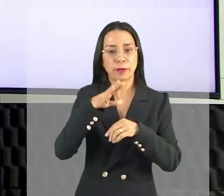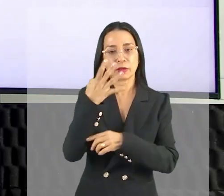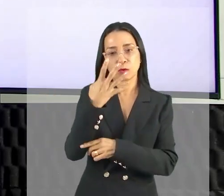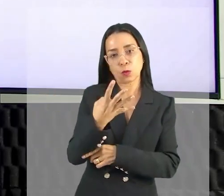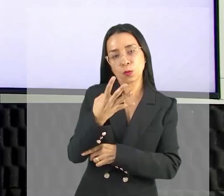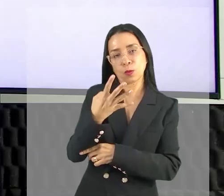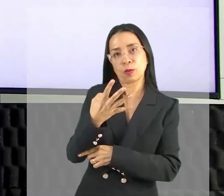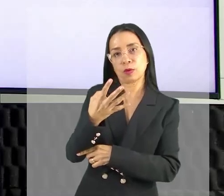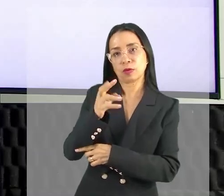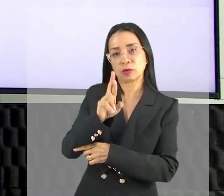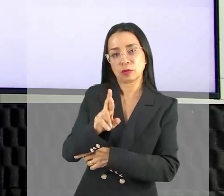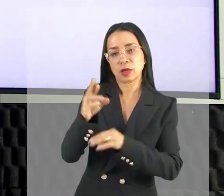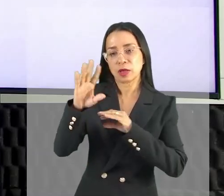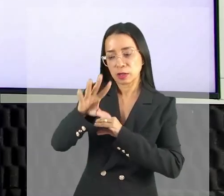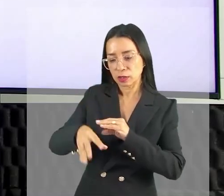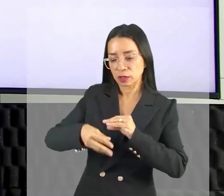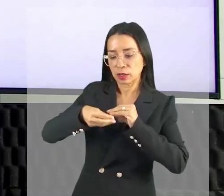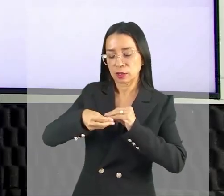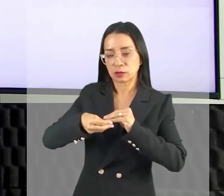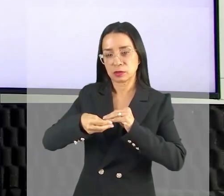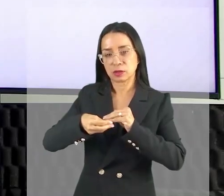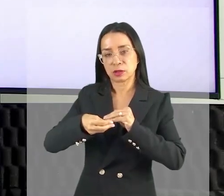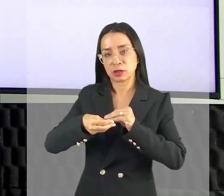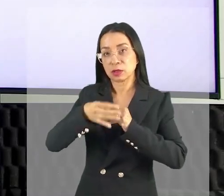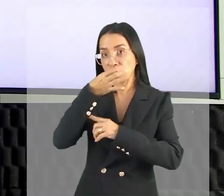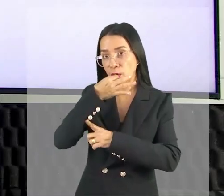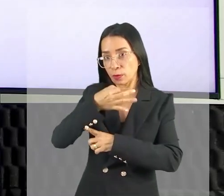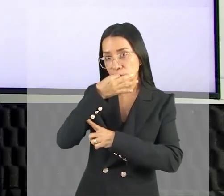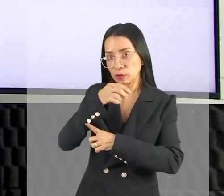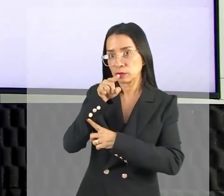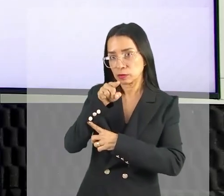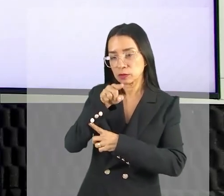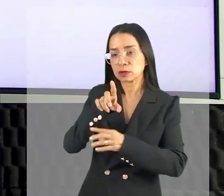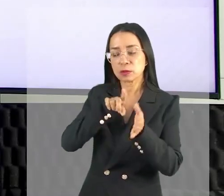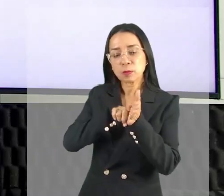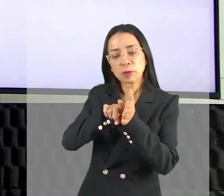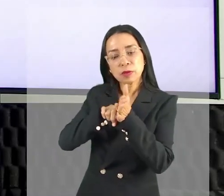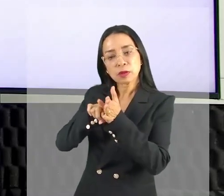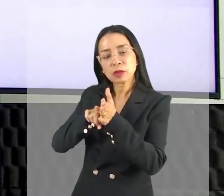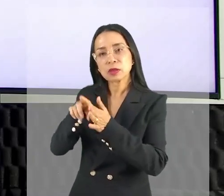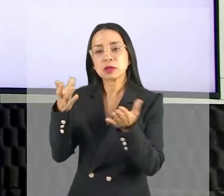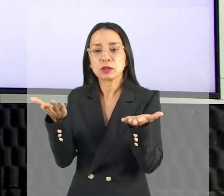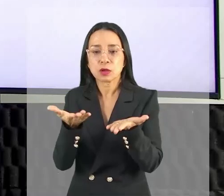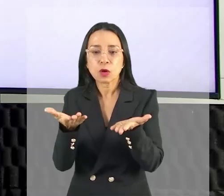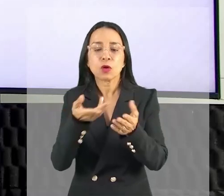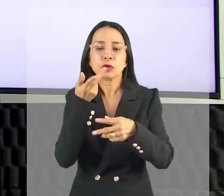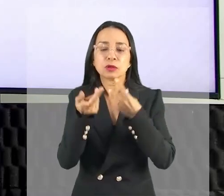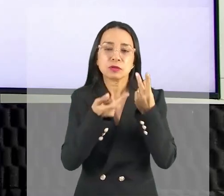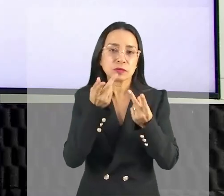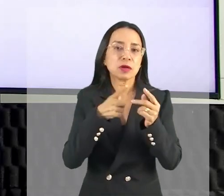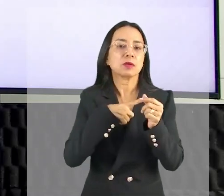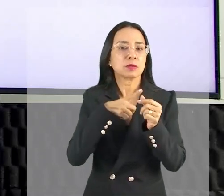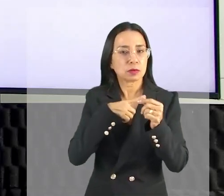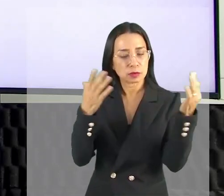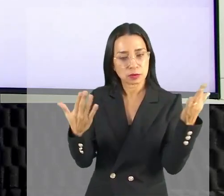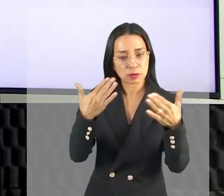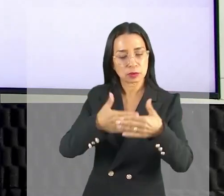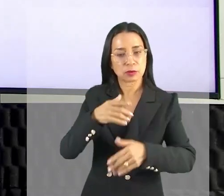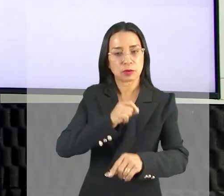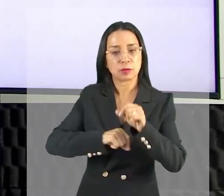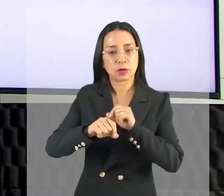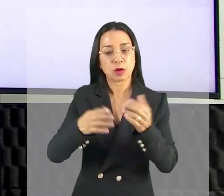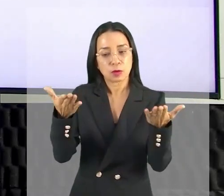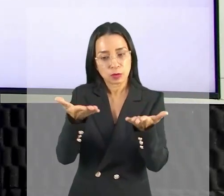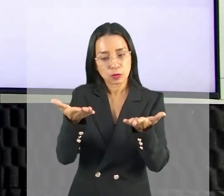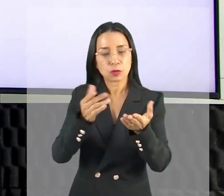4 R's aí, que eu sugiro que vocês pesquisem, porque é o que se fala na atualidade, é o que pode cair nessas provas